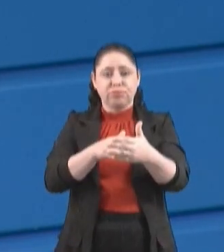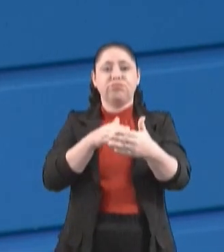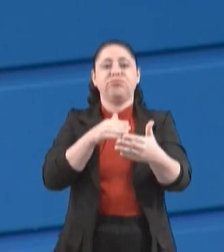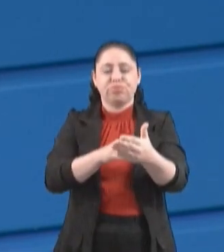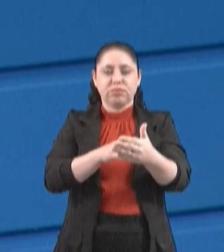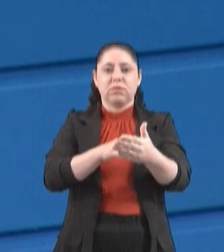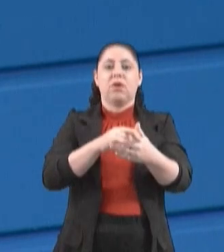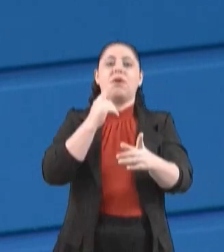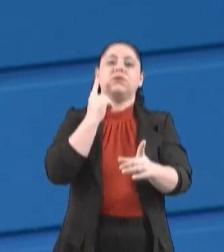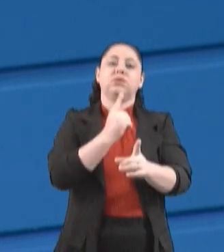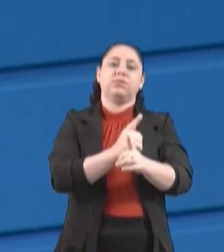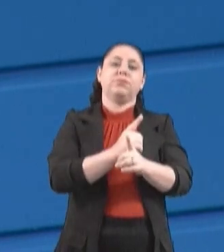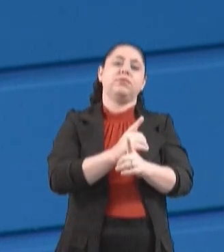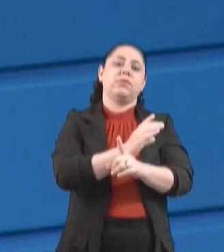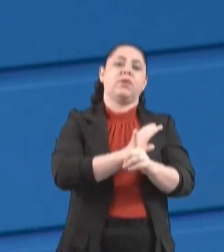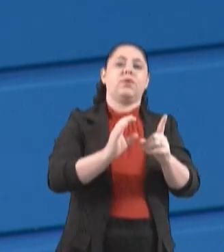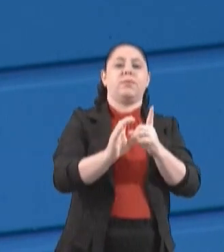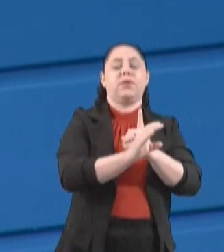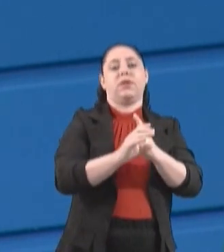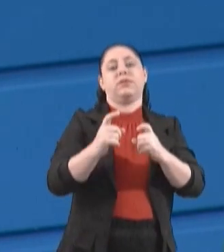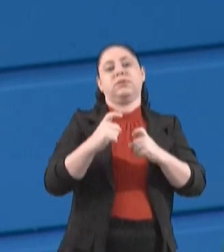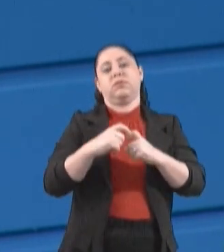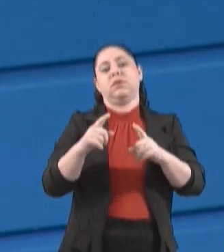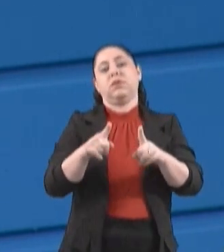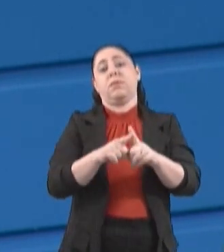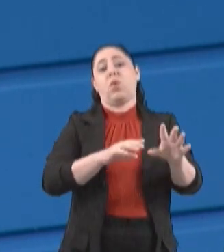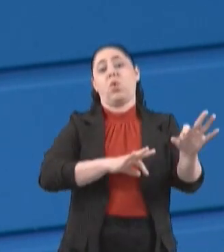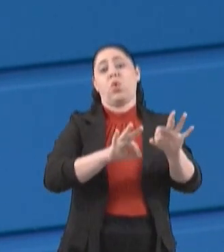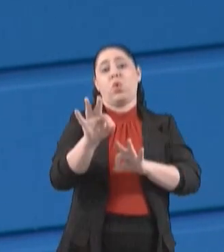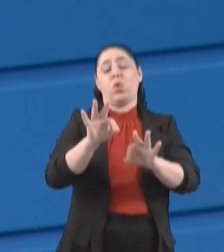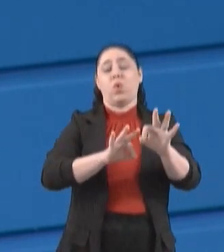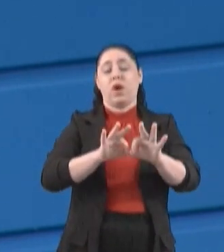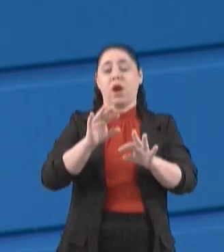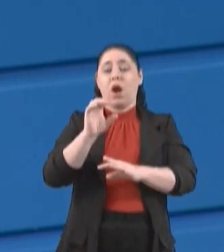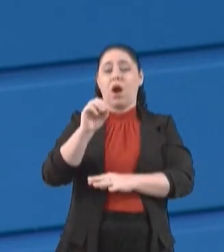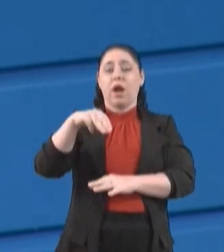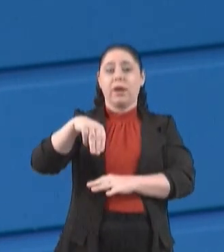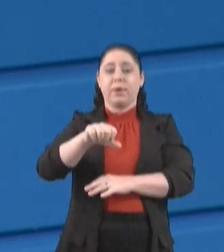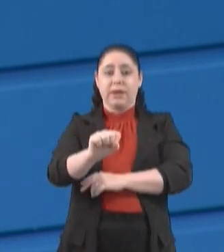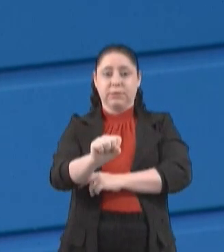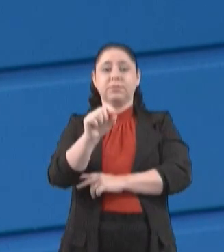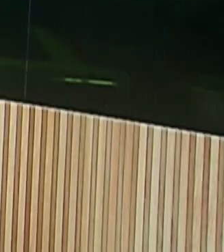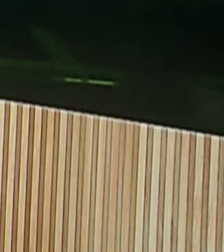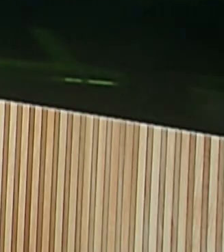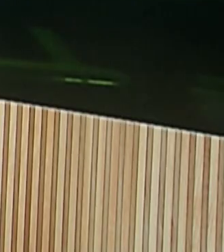são amplamente reconhecidos pela comunidade médica e pela Organização Mundial da Saúde.